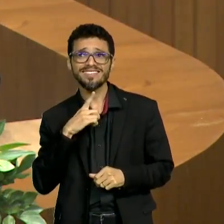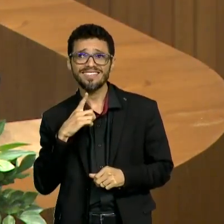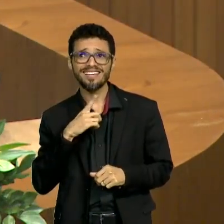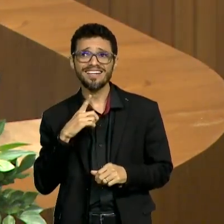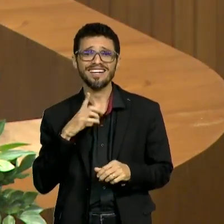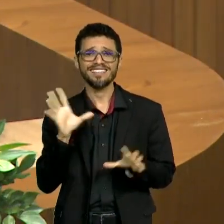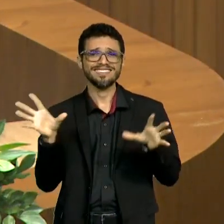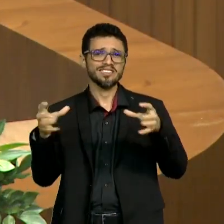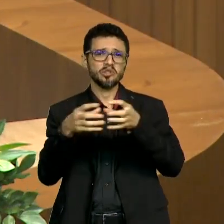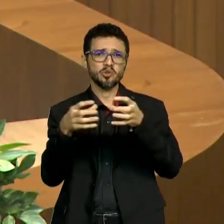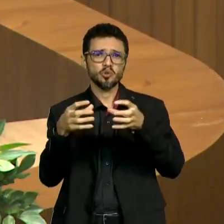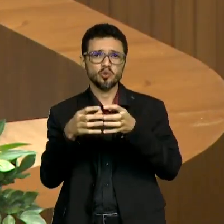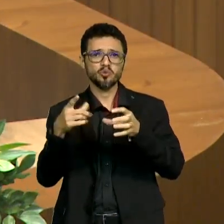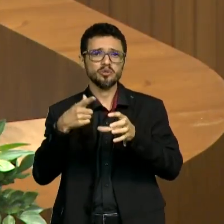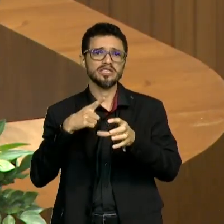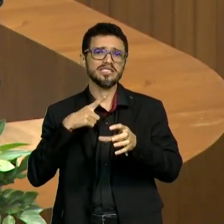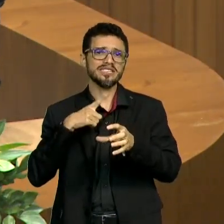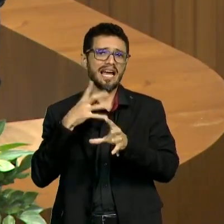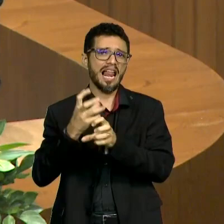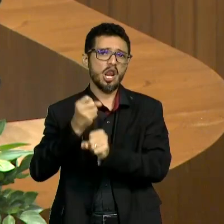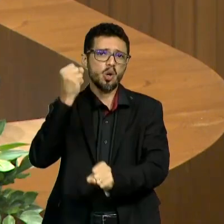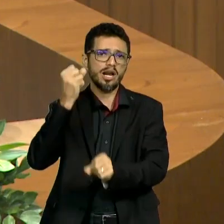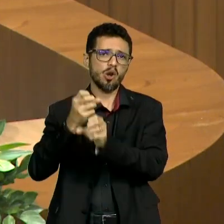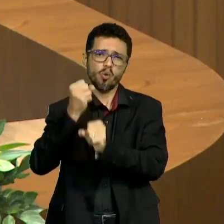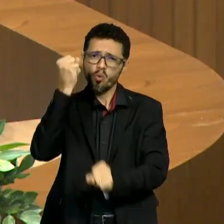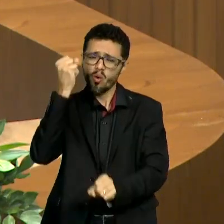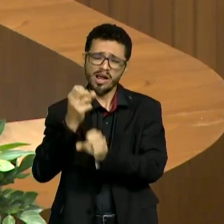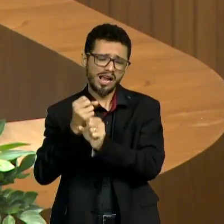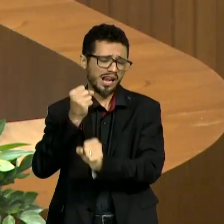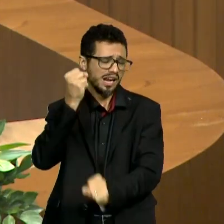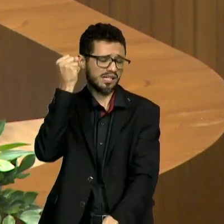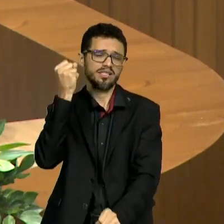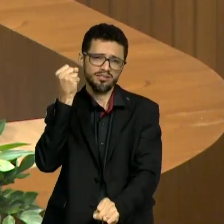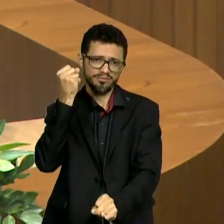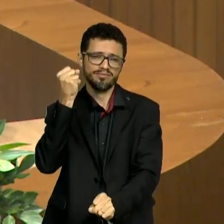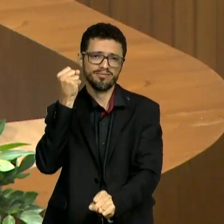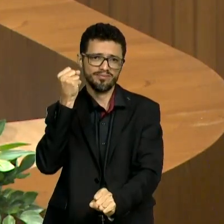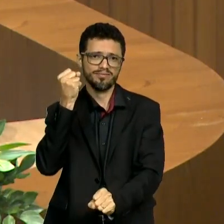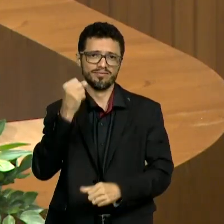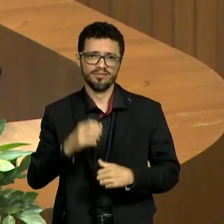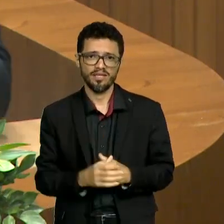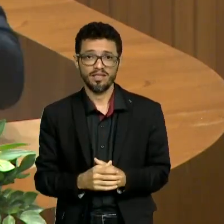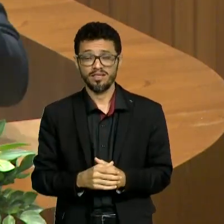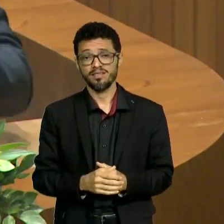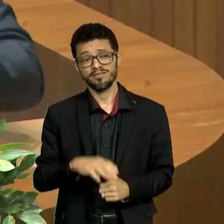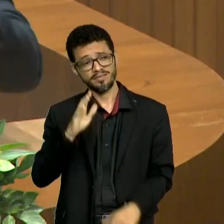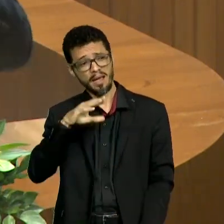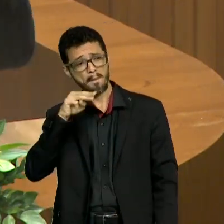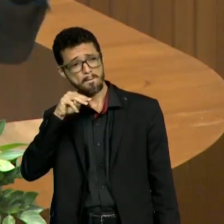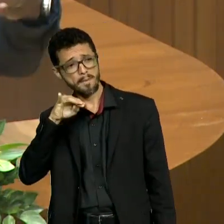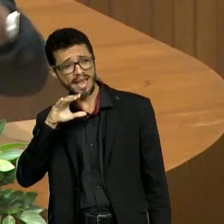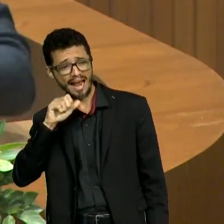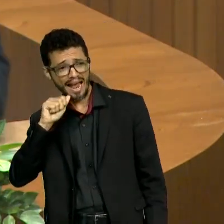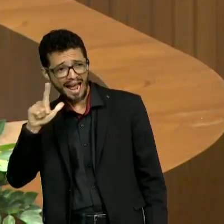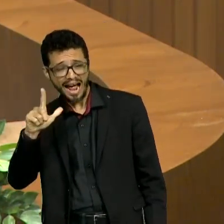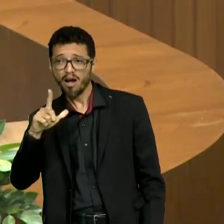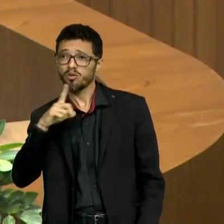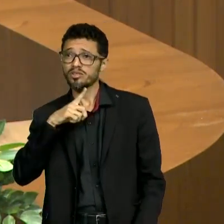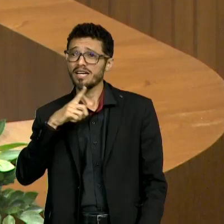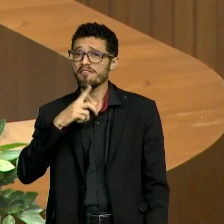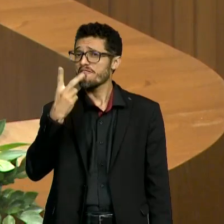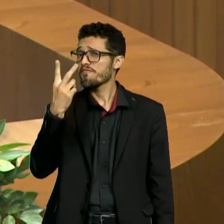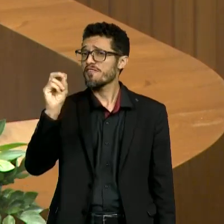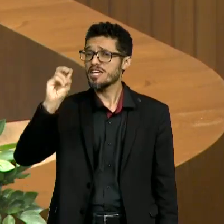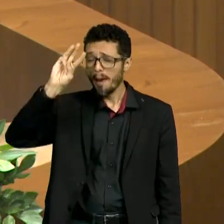Rede Globo está lucrando e lucrando muito. Inclusive, deputada Mical, a Rede Globo lucrou 21